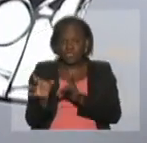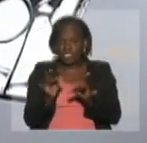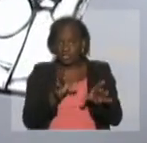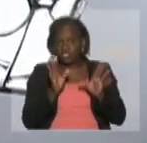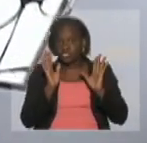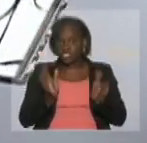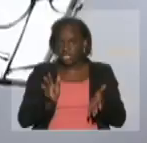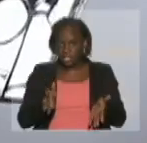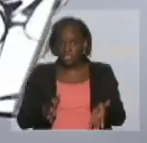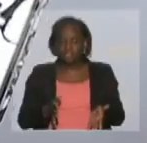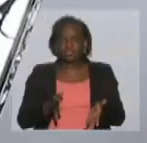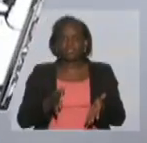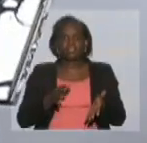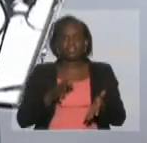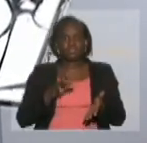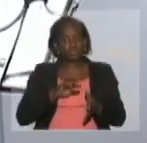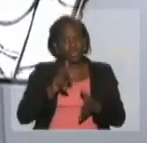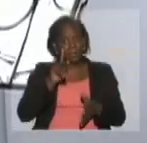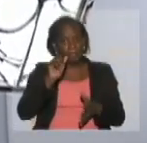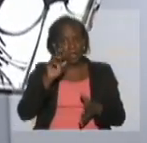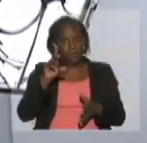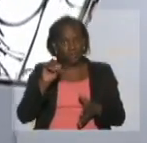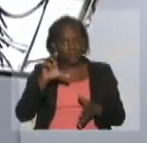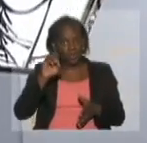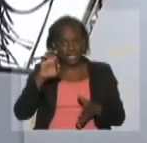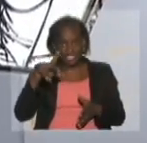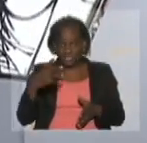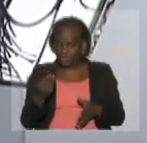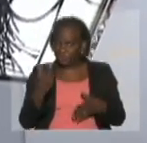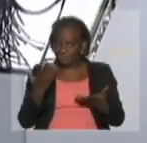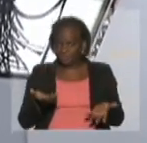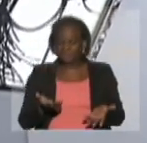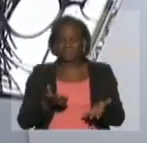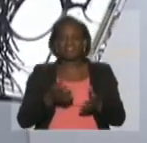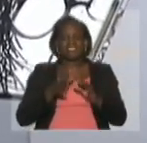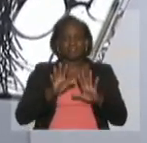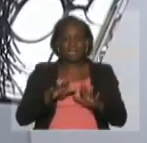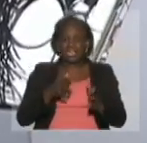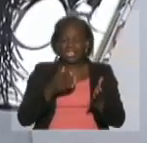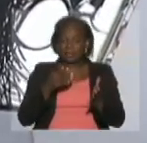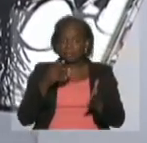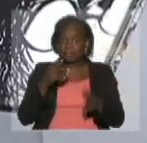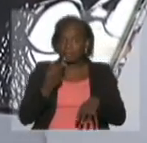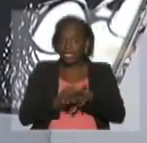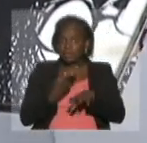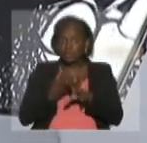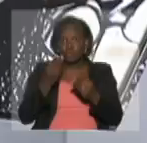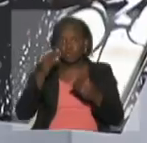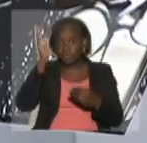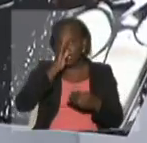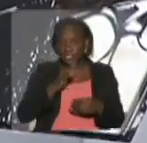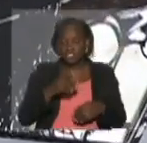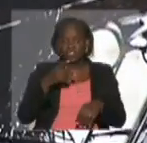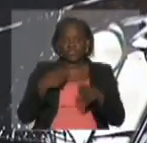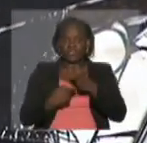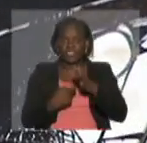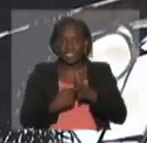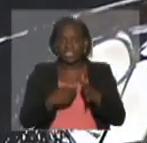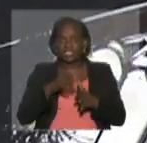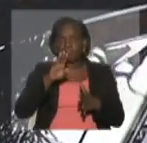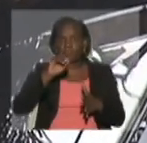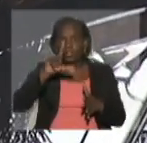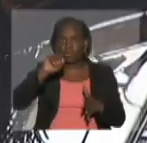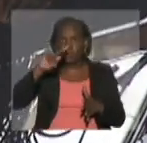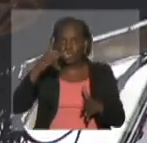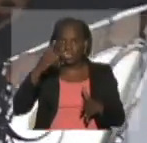vendidos. Não é o Paulo Coelho. Aí aqui é o livro mais premiado do Brasil, Feira de Bolonha, 2 jabutis,